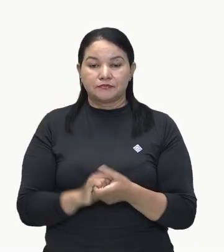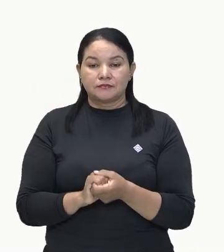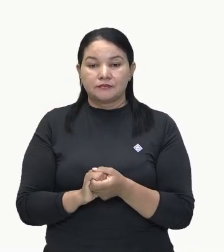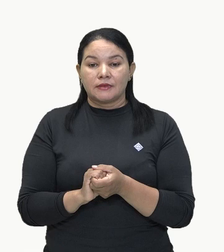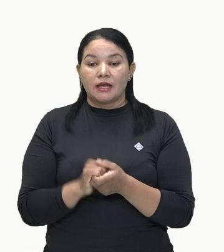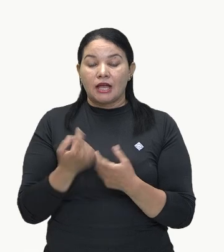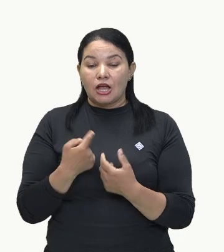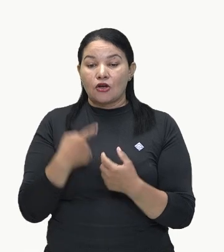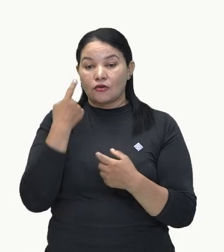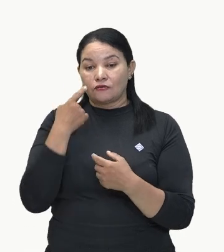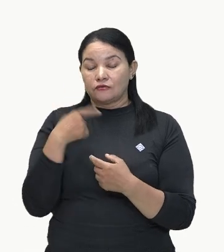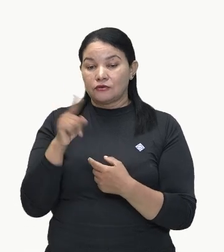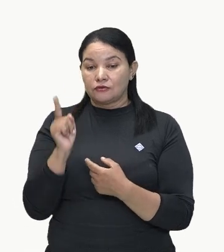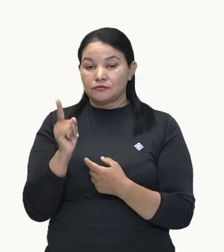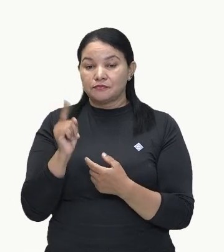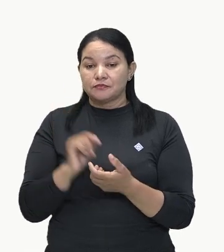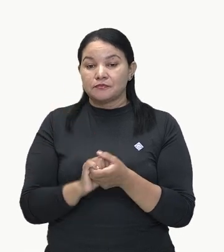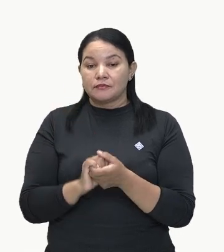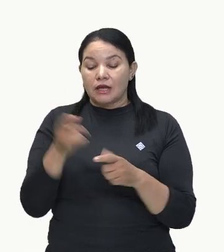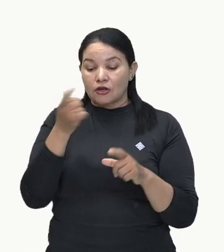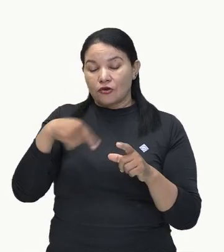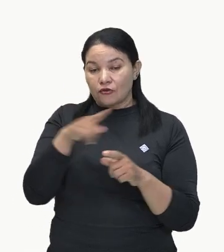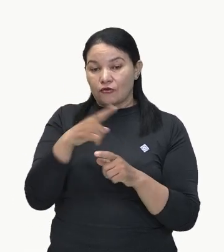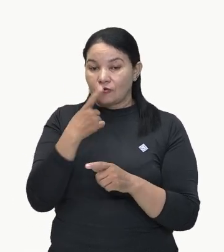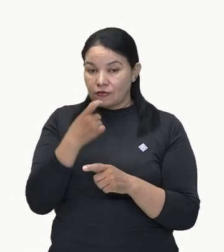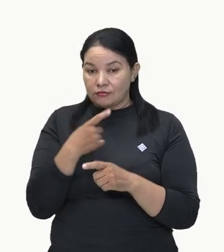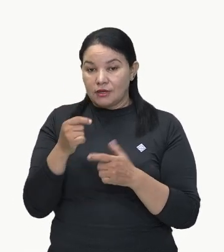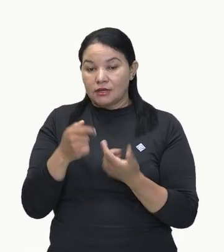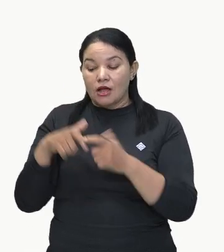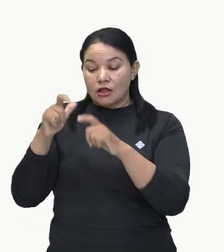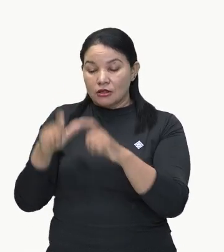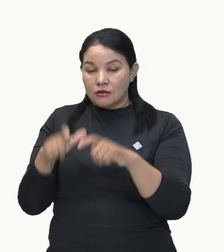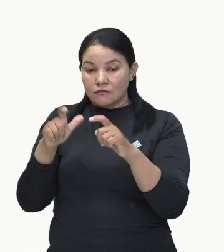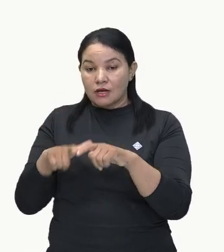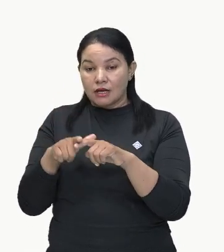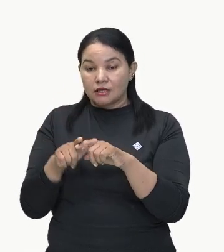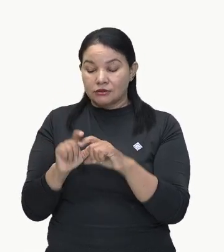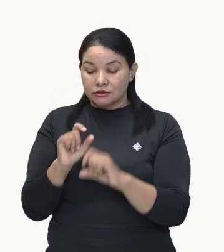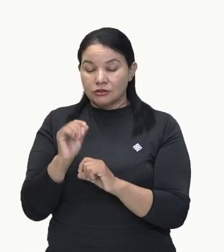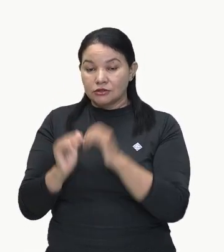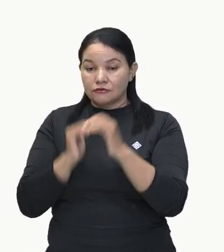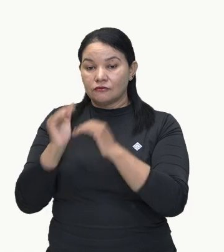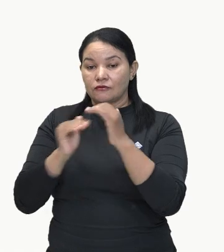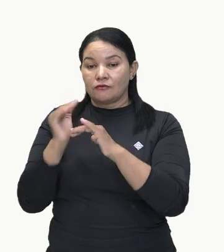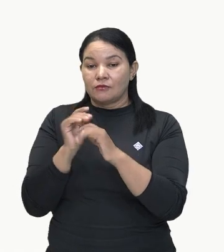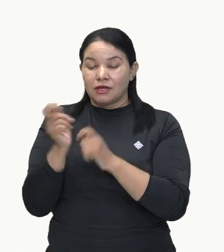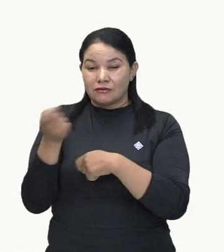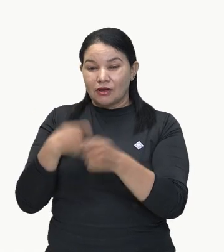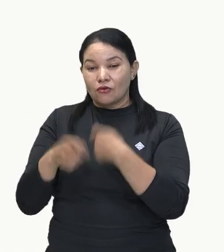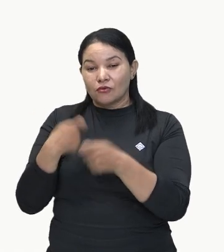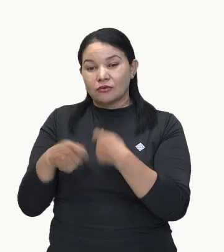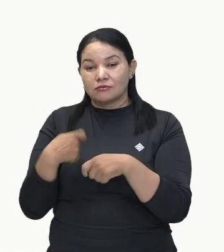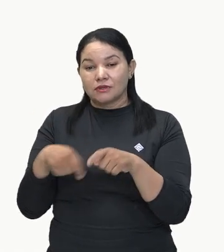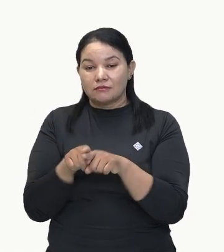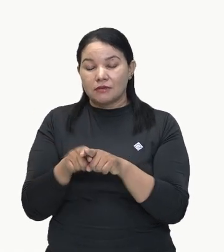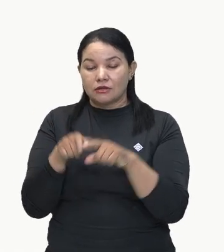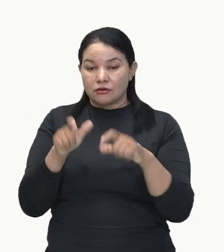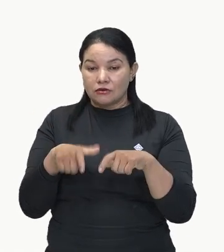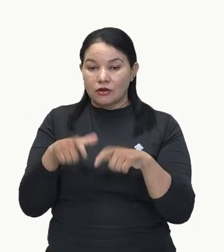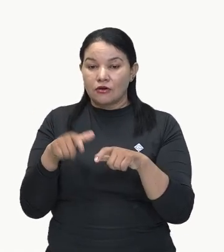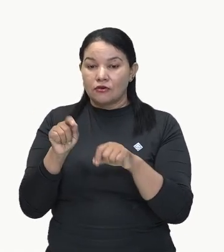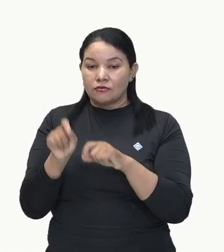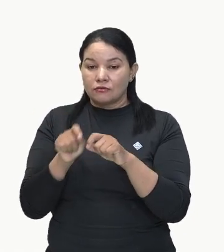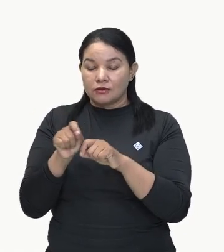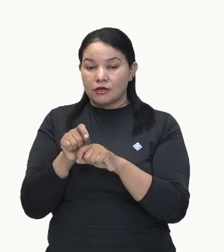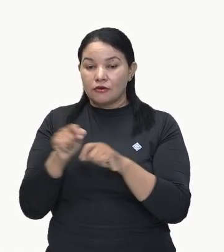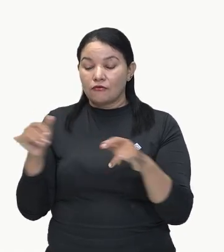agora, eu vou ter aqui essa região de desenvolvimento econômico e também aí é onde fica localizada o